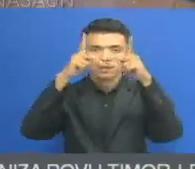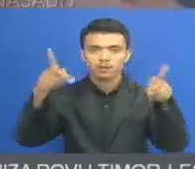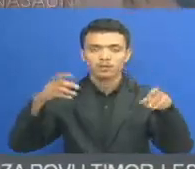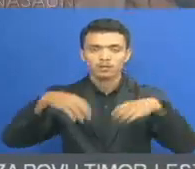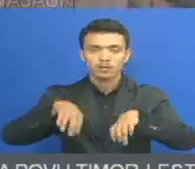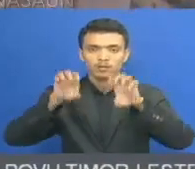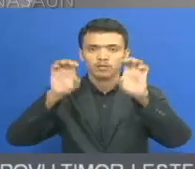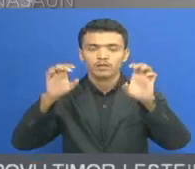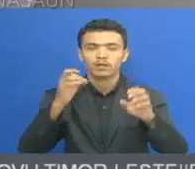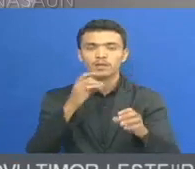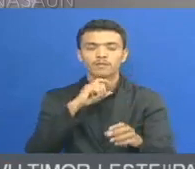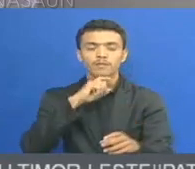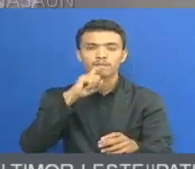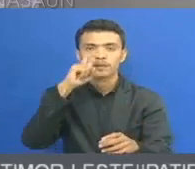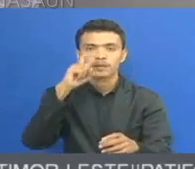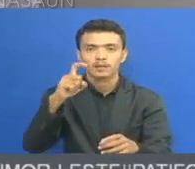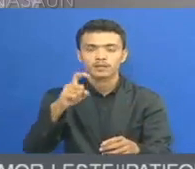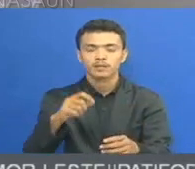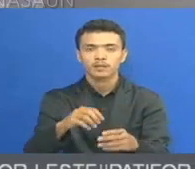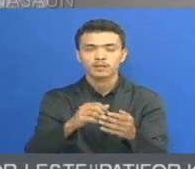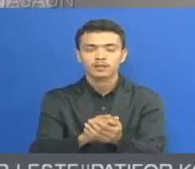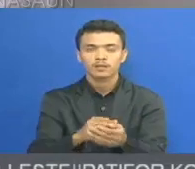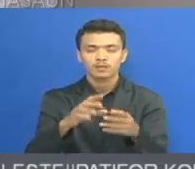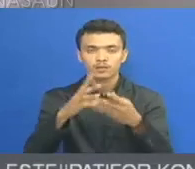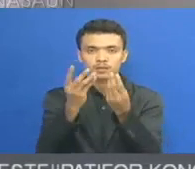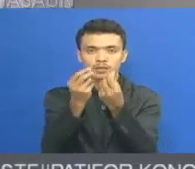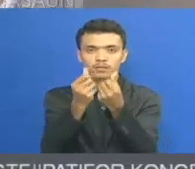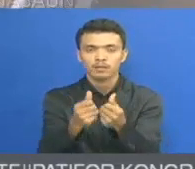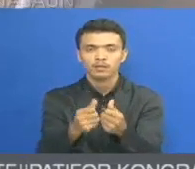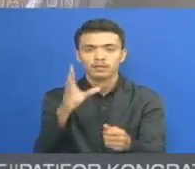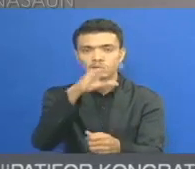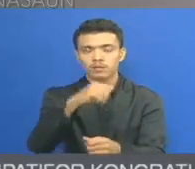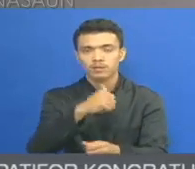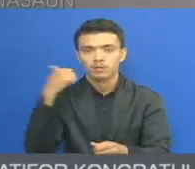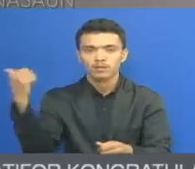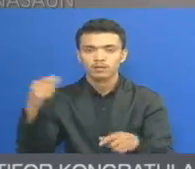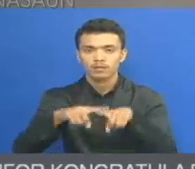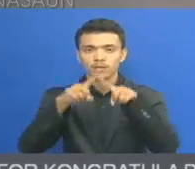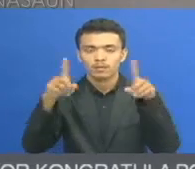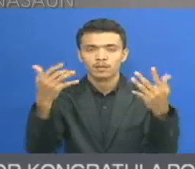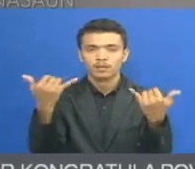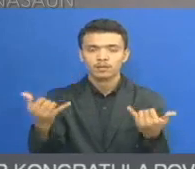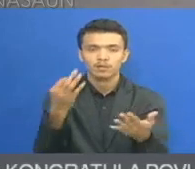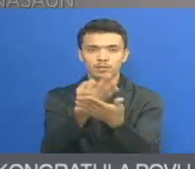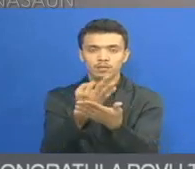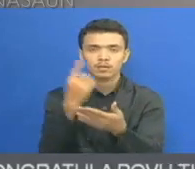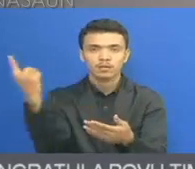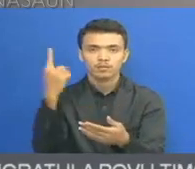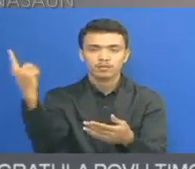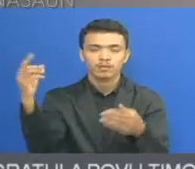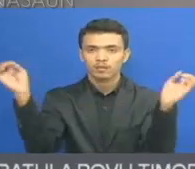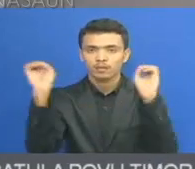faande, zinco, besi, azulejo, no semente e plamer, no selutan. Mas beto agora preço mantém na fatin no la